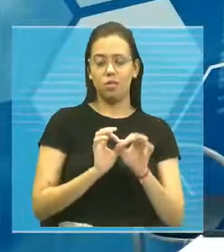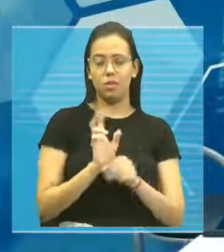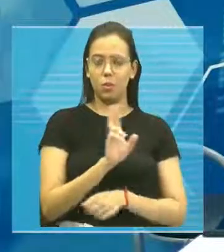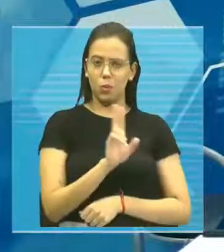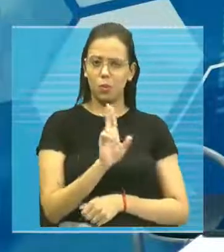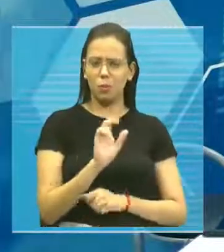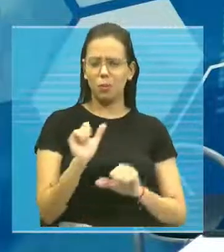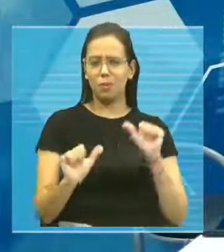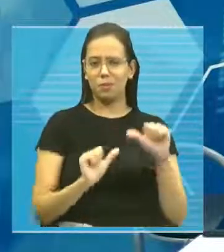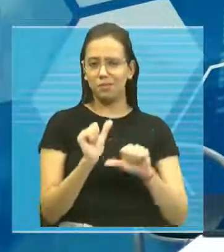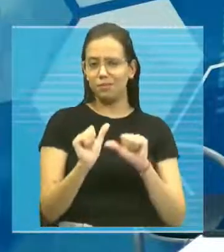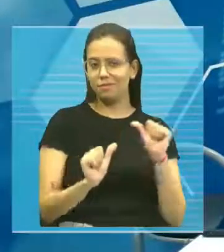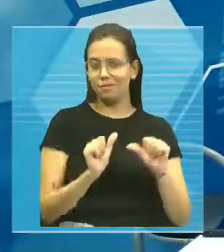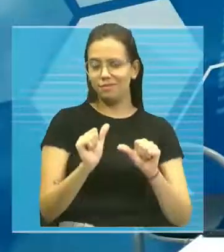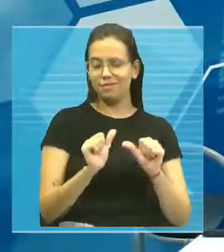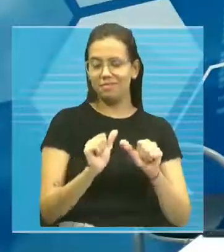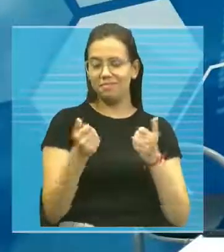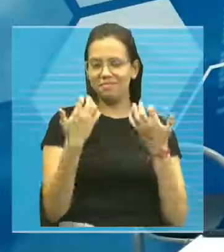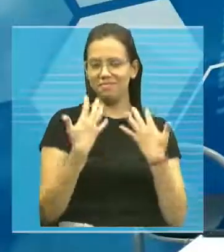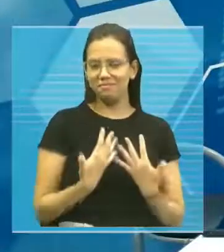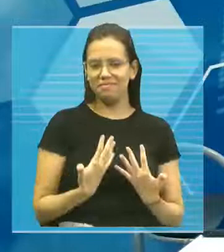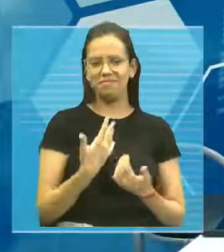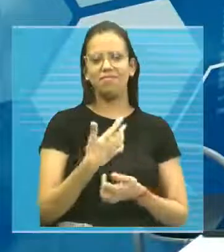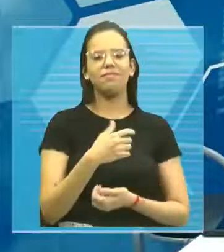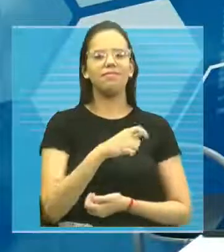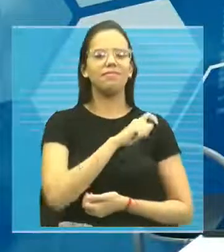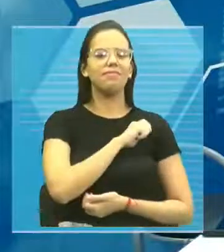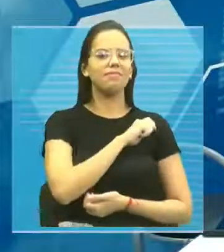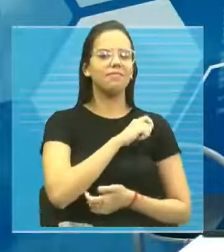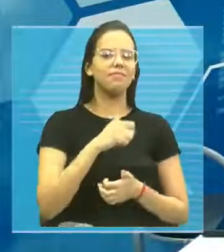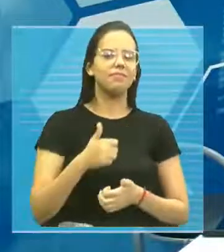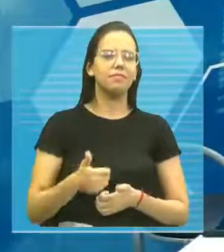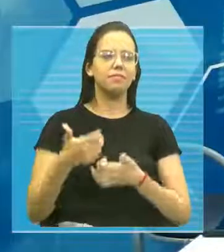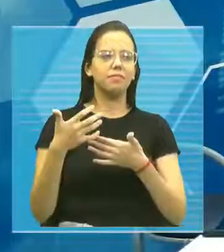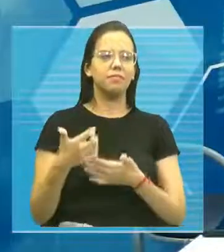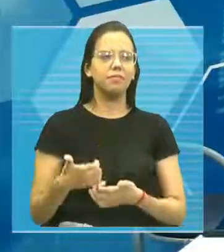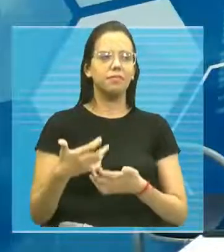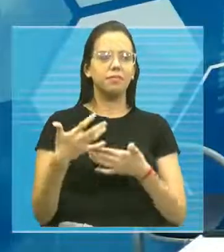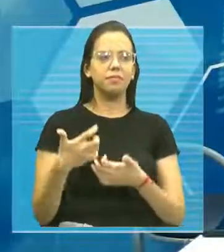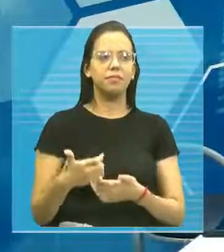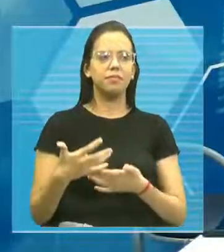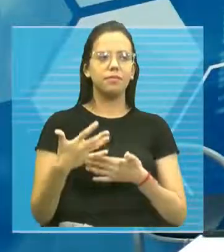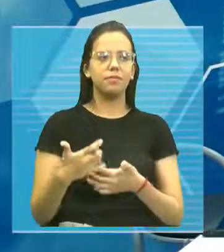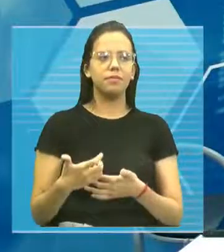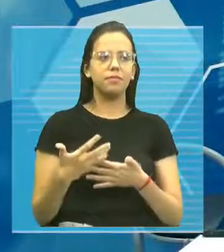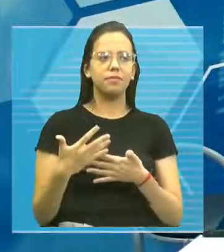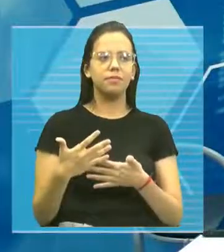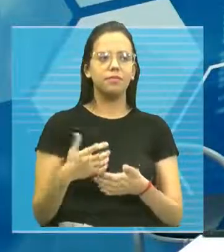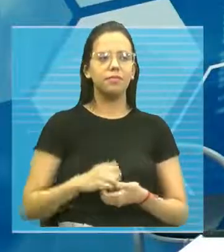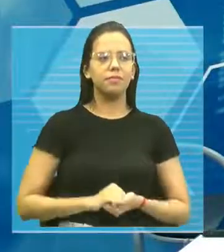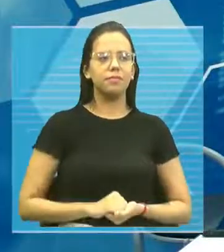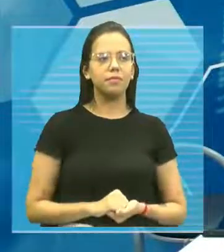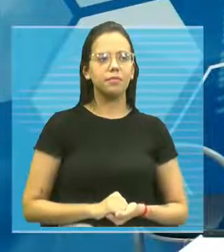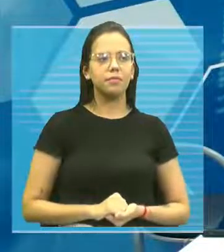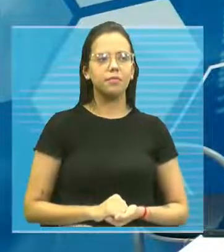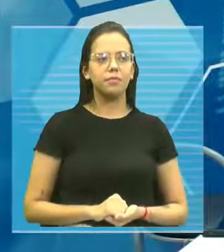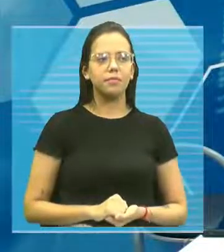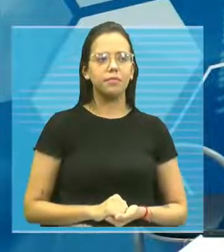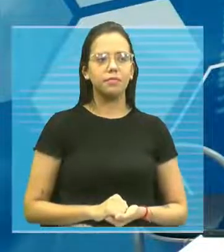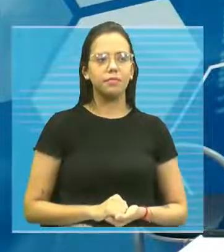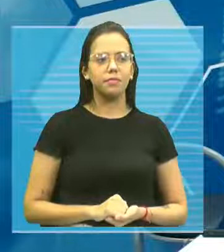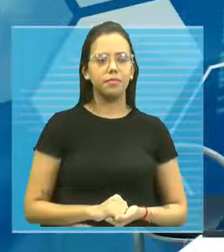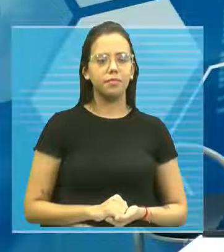Fale para nós e olha só Sandra Mota já nos deu aí um Valeu Professor mais foi para o seu